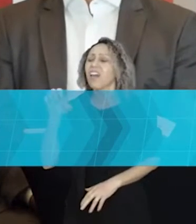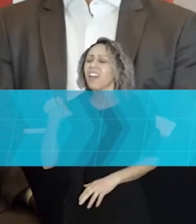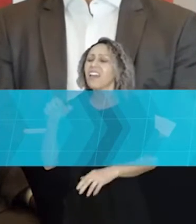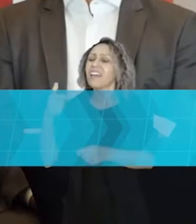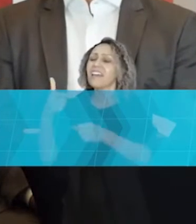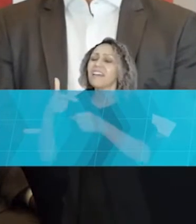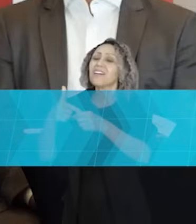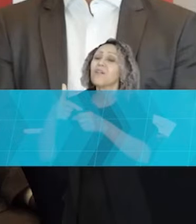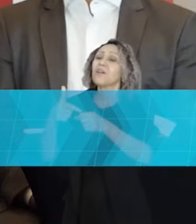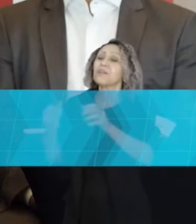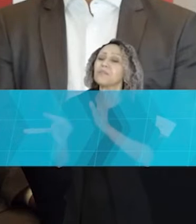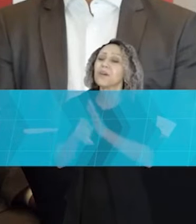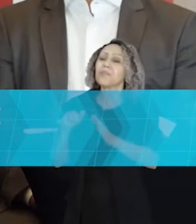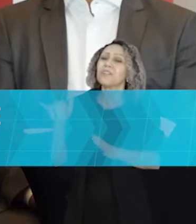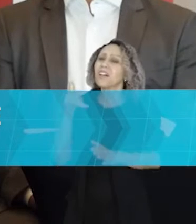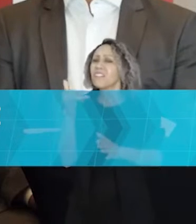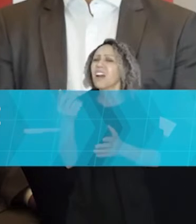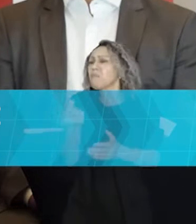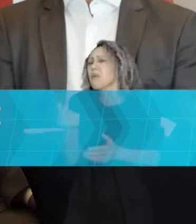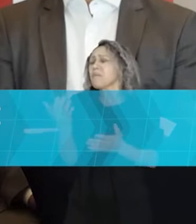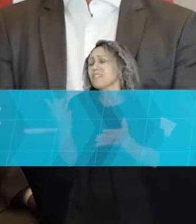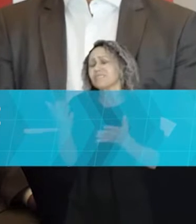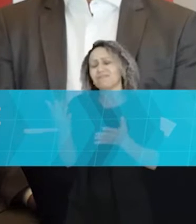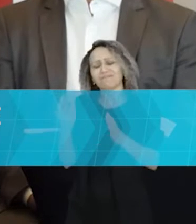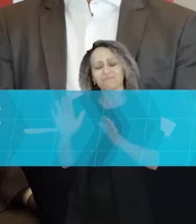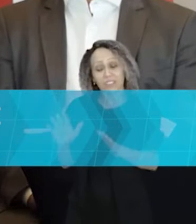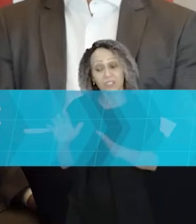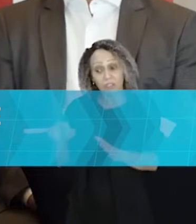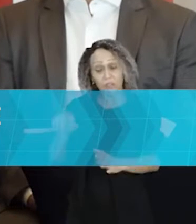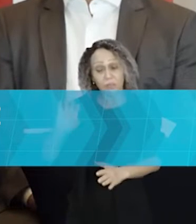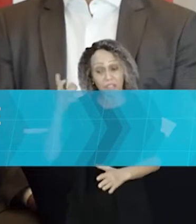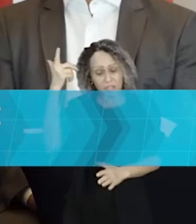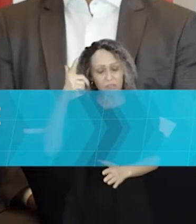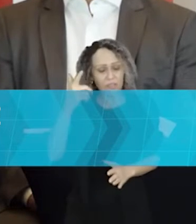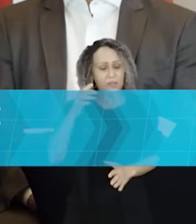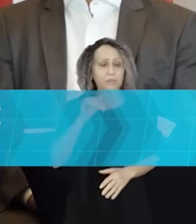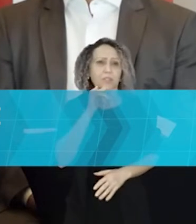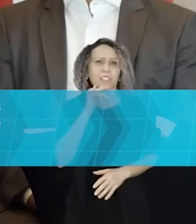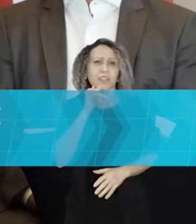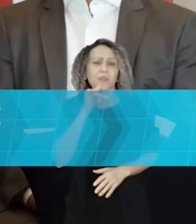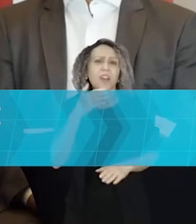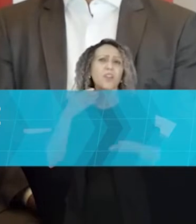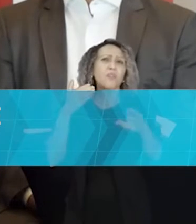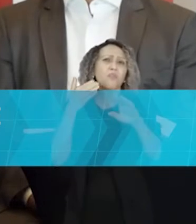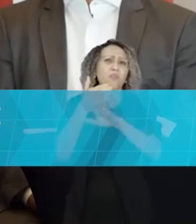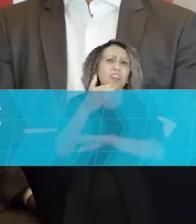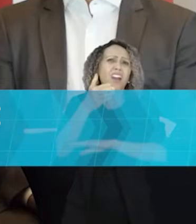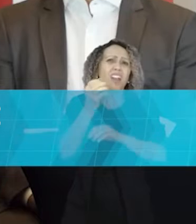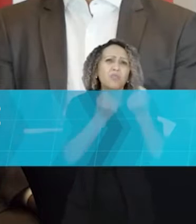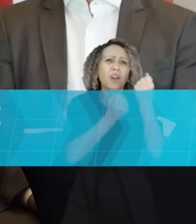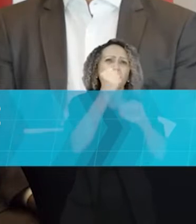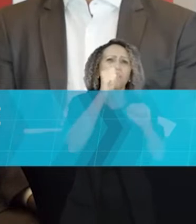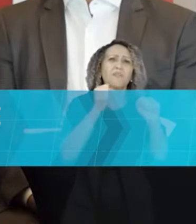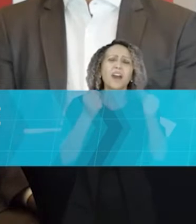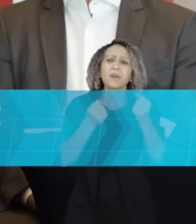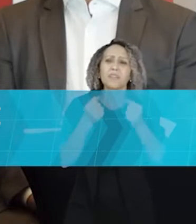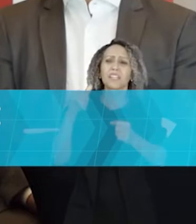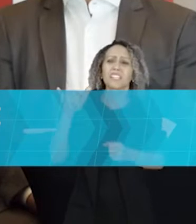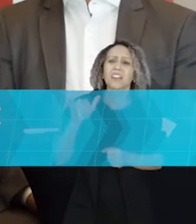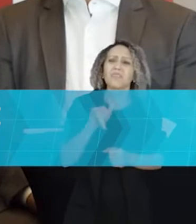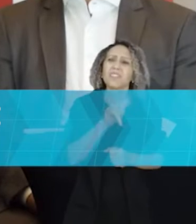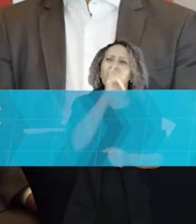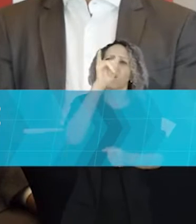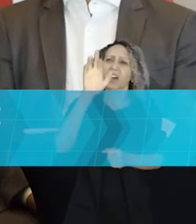Olha eu fui inaugurar uma fábrica de querosene de avião no Rio Grande do Norte Clara Camarão para nós